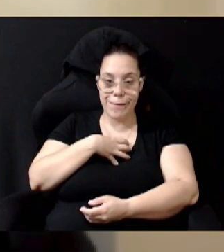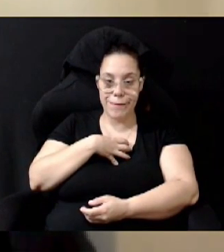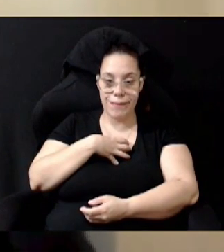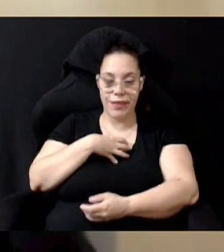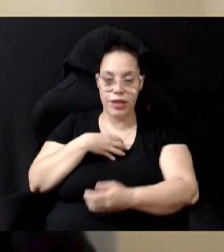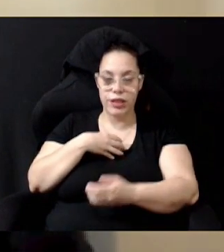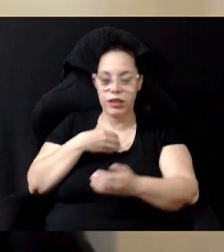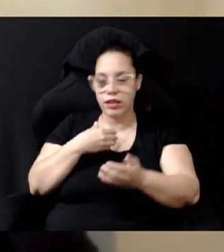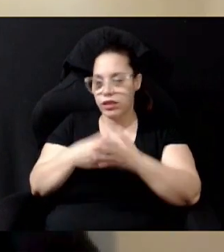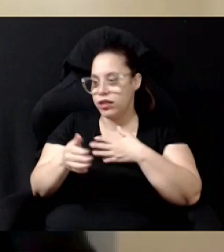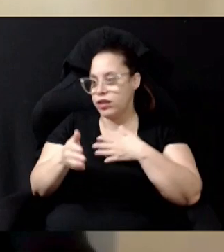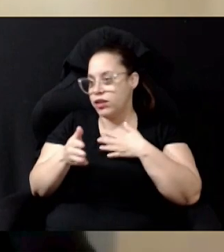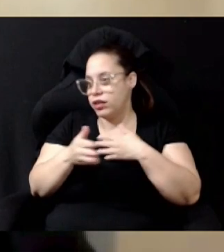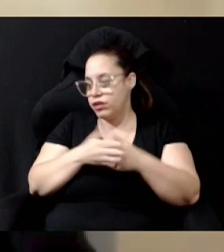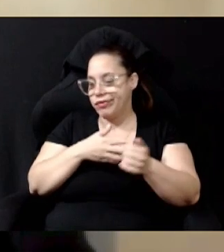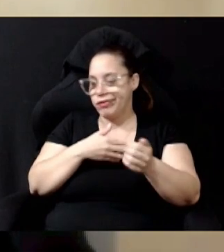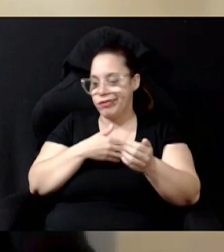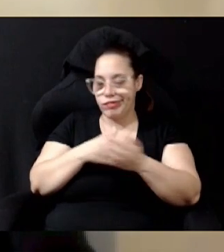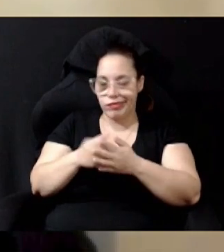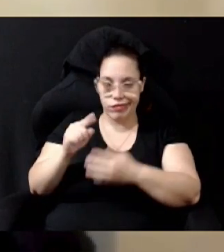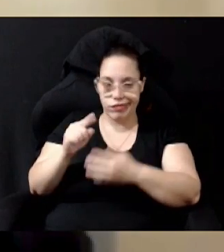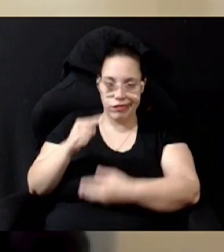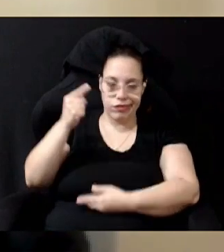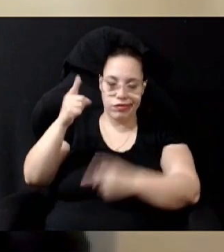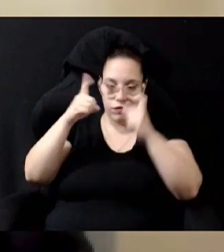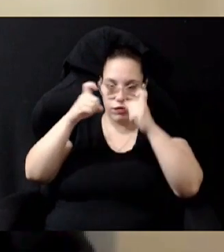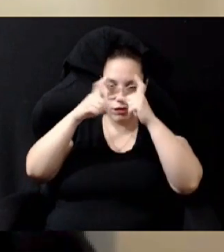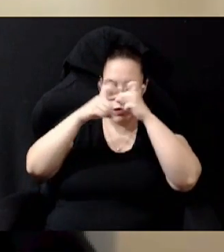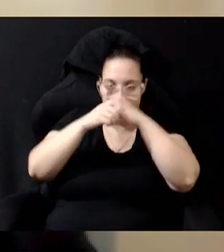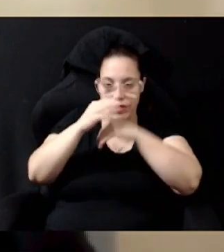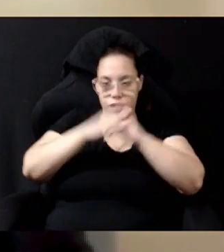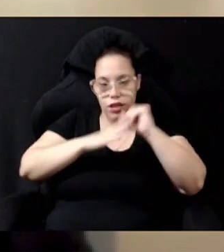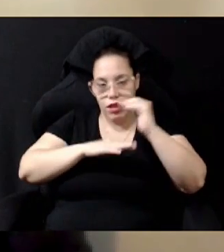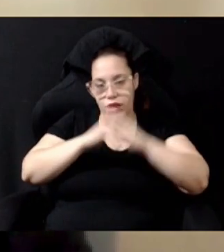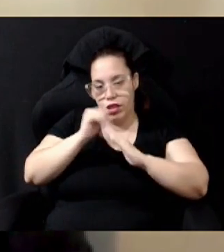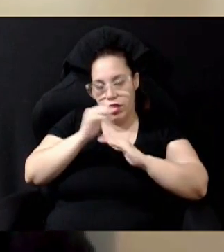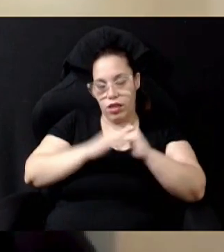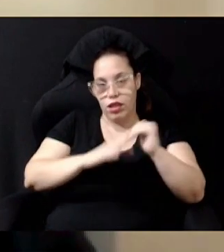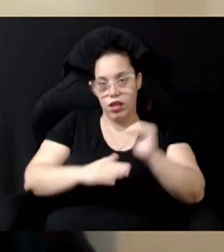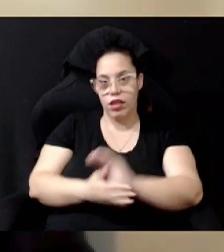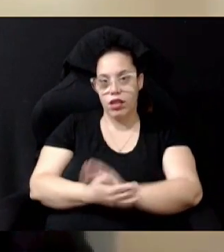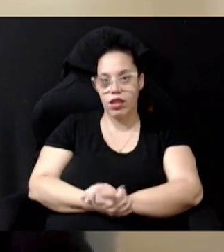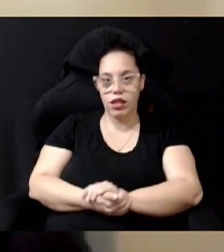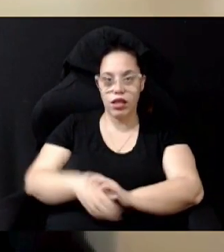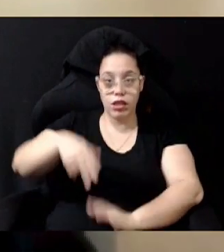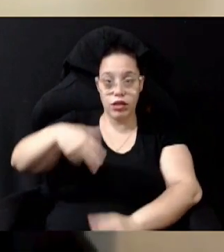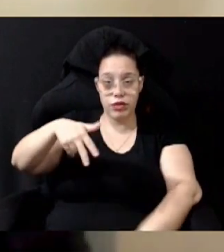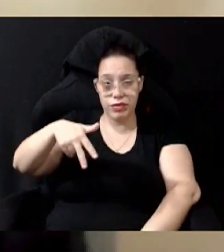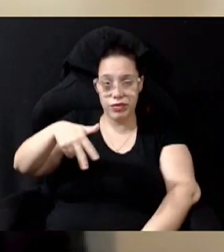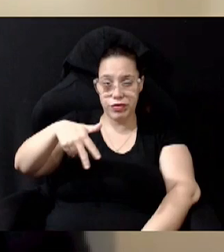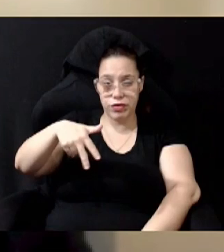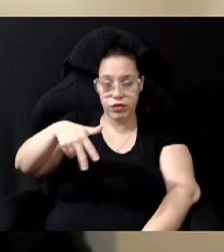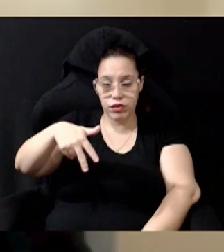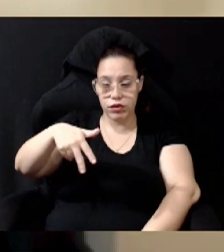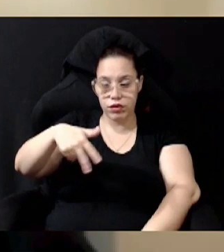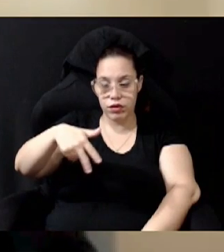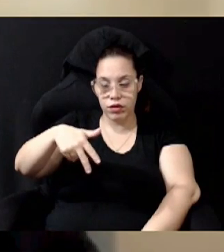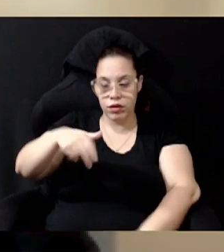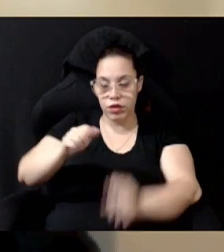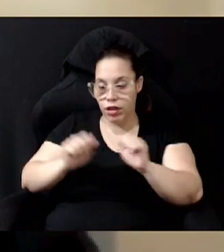muito depois, às vezes fica mais difícil tratar. E tem que lembrar que pernas inquietas, essa inquietude pode ser manifestação de outras